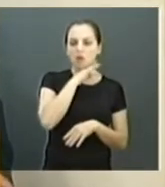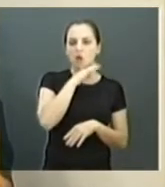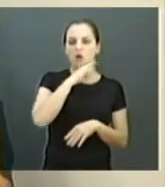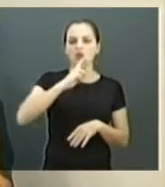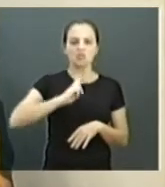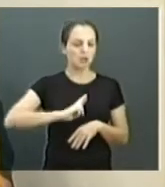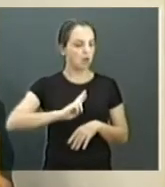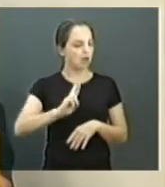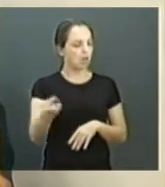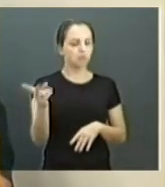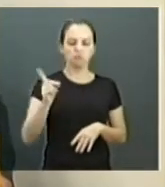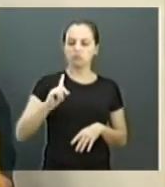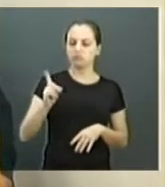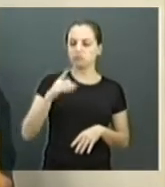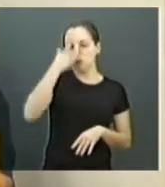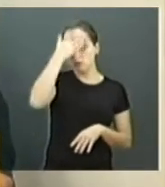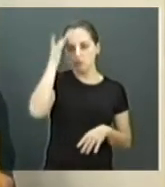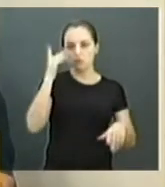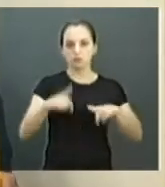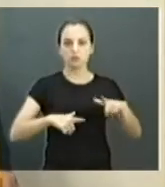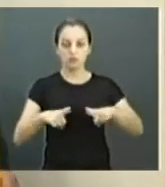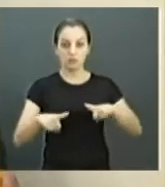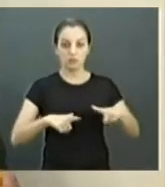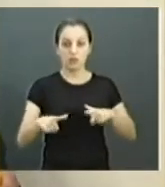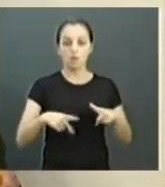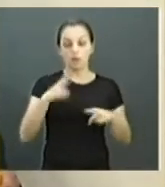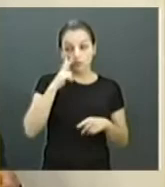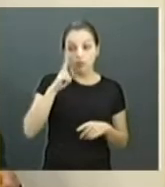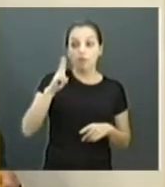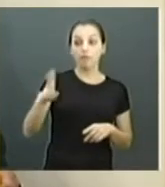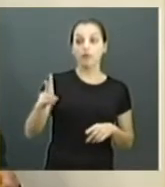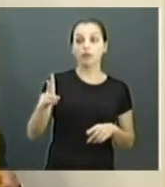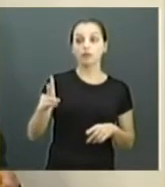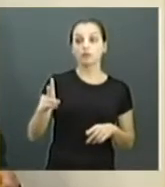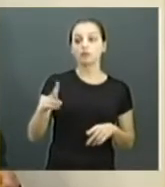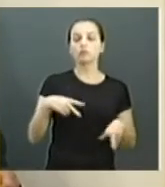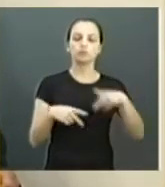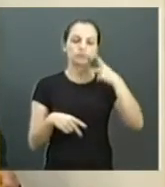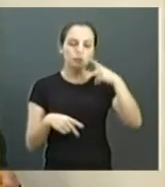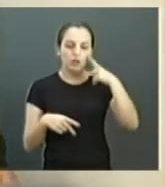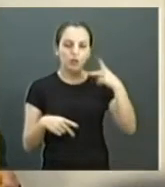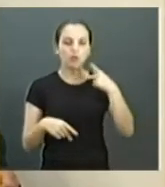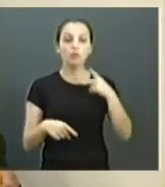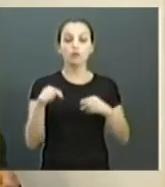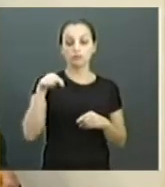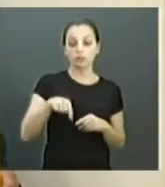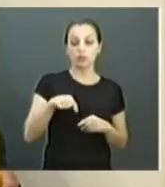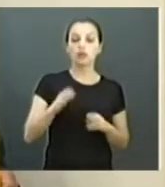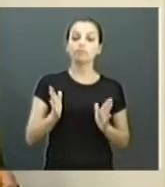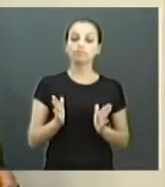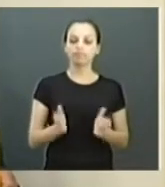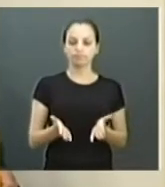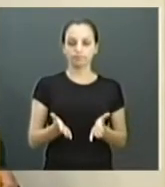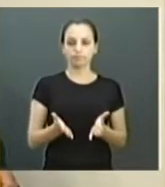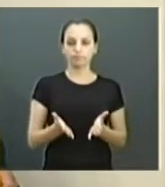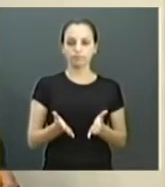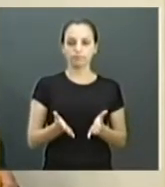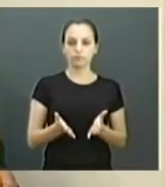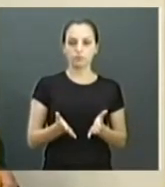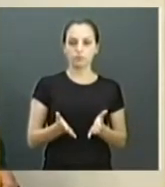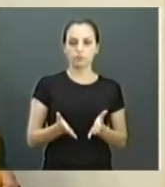Aí eu estou fazendo uma leitura dessa legislatura, não dos vereadores passados. Essa legislatura